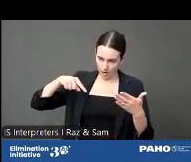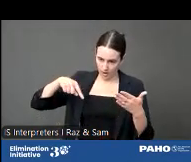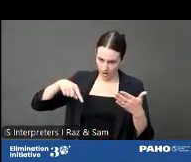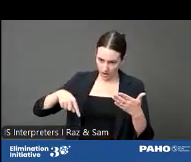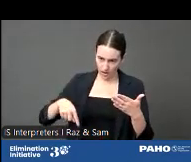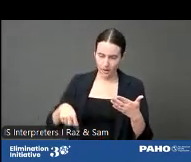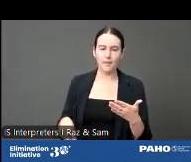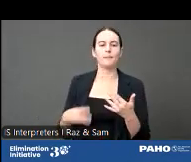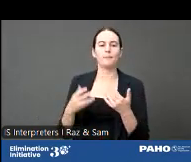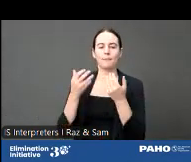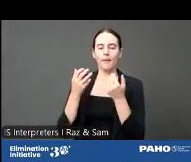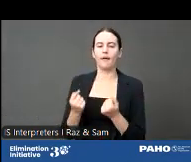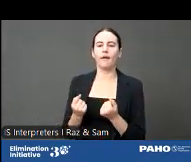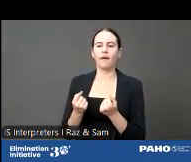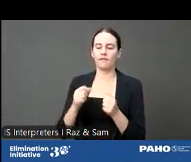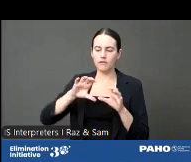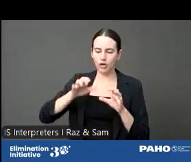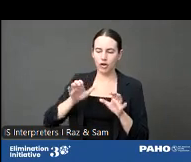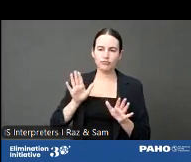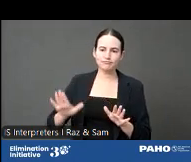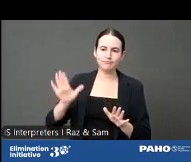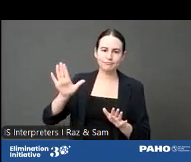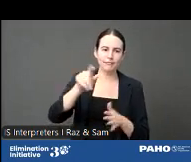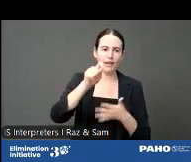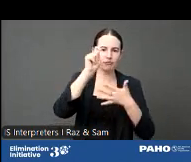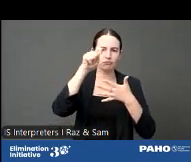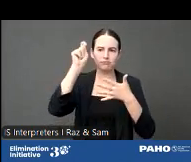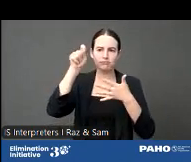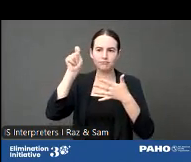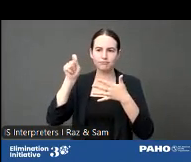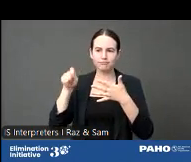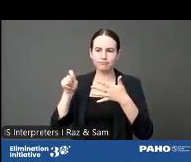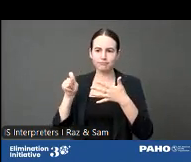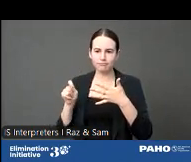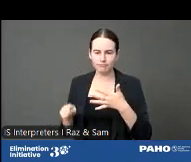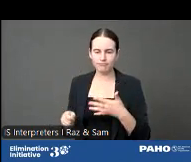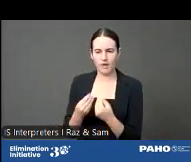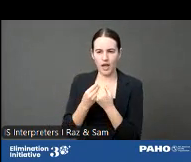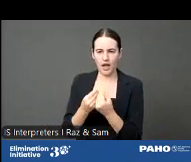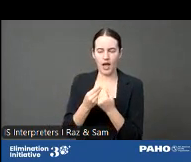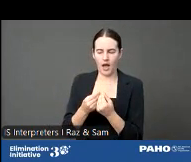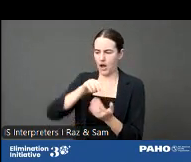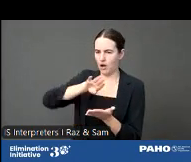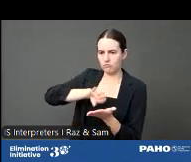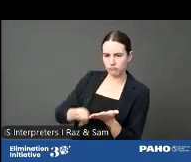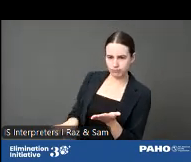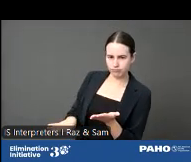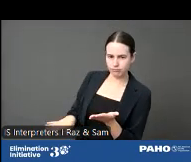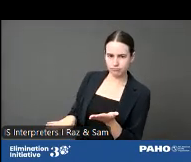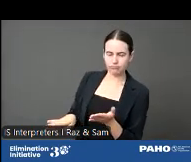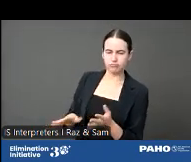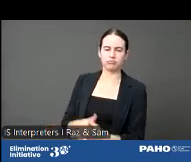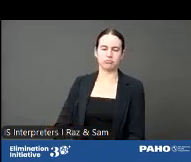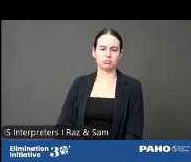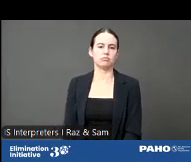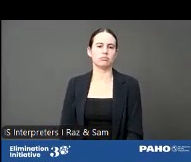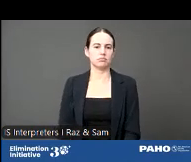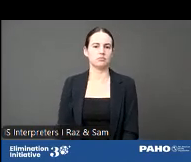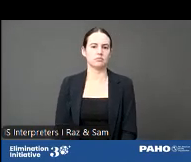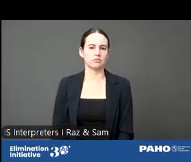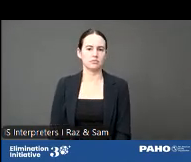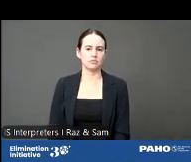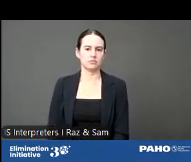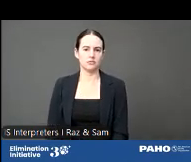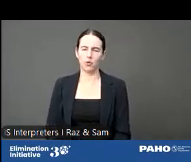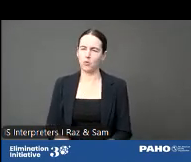que tem a iniciativa de eliminação, em que ponto está o país e quão próximo ou quão longe estão da meta de